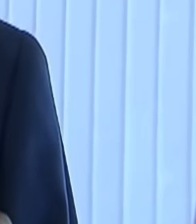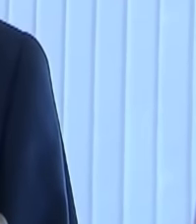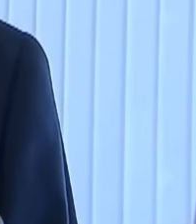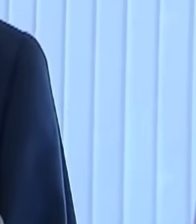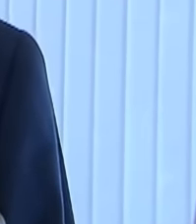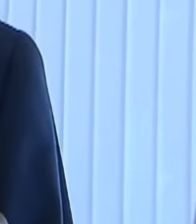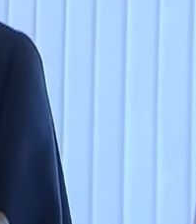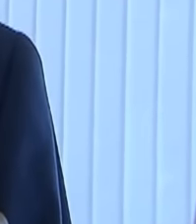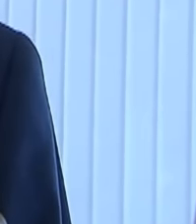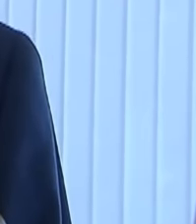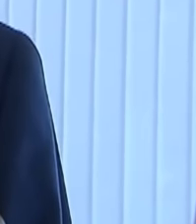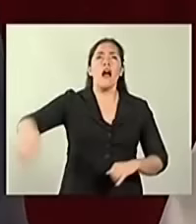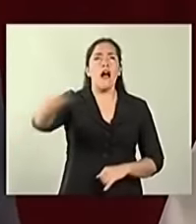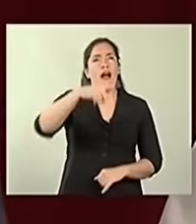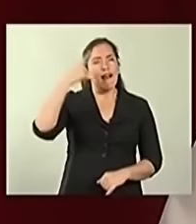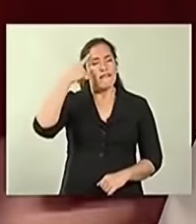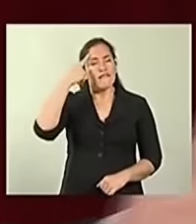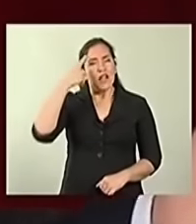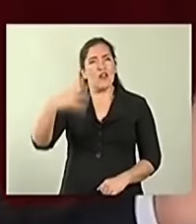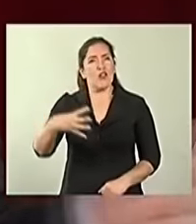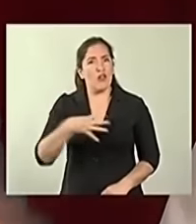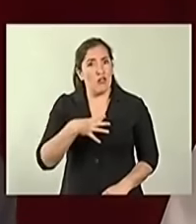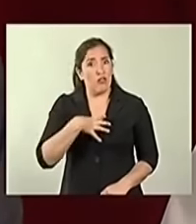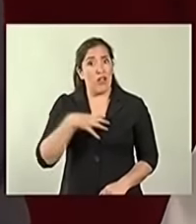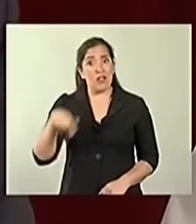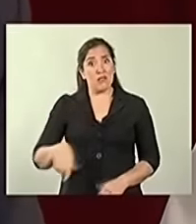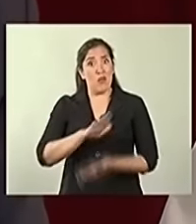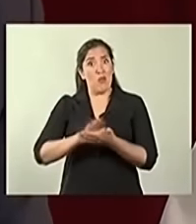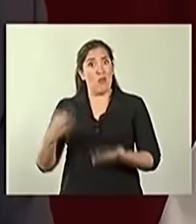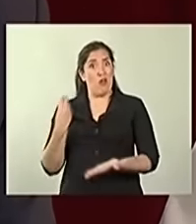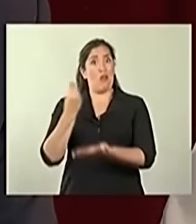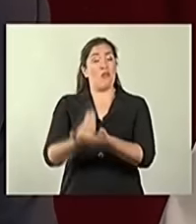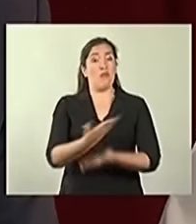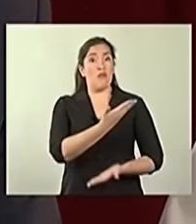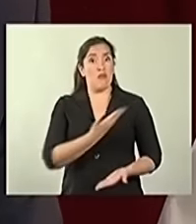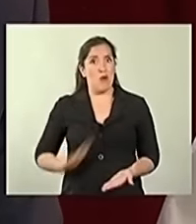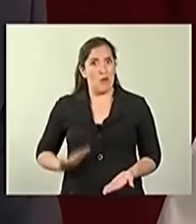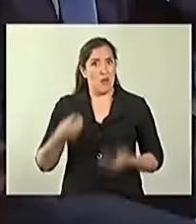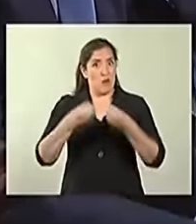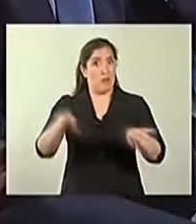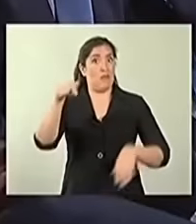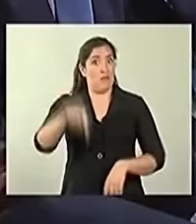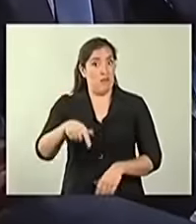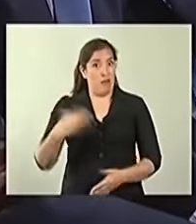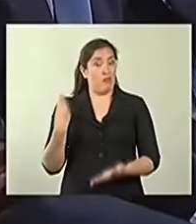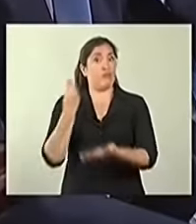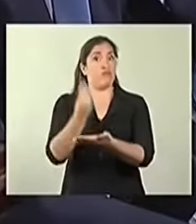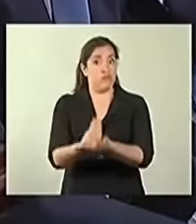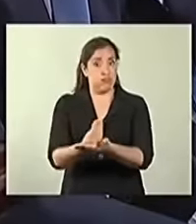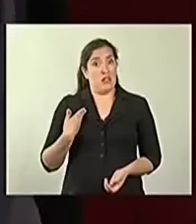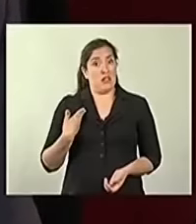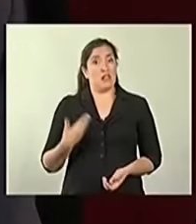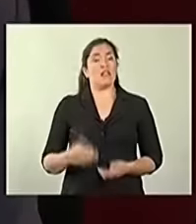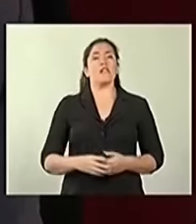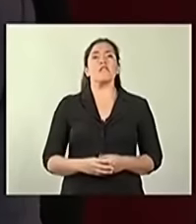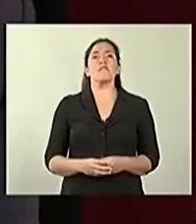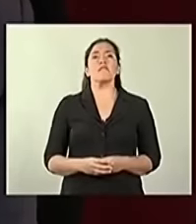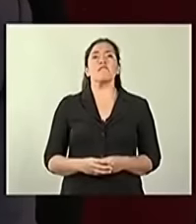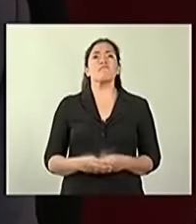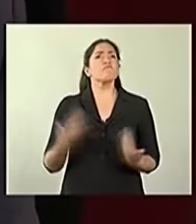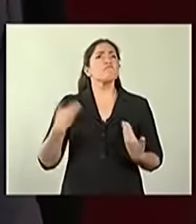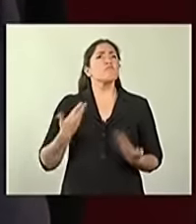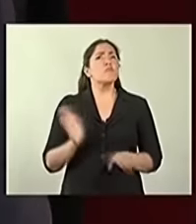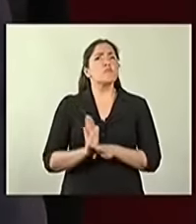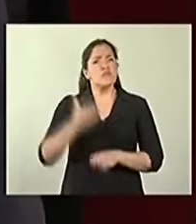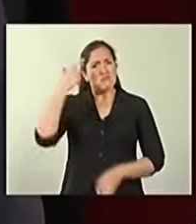da inserção internacional do Brasil. Este governo que iniciamos hoje... Com 56 anos, Maurício Macri deve usar a experiência política